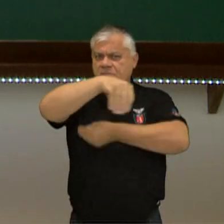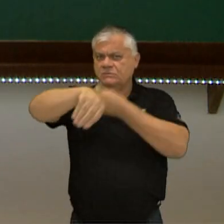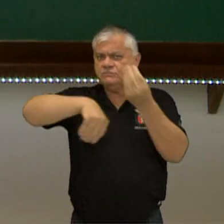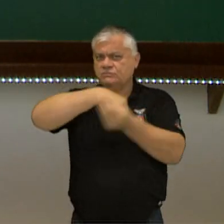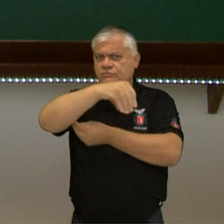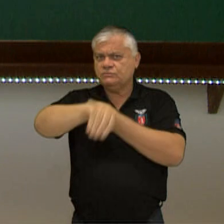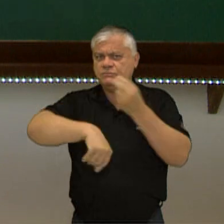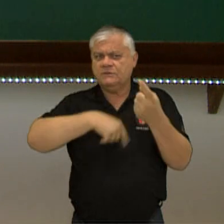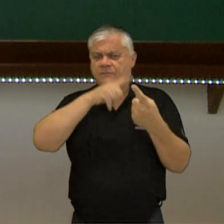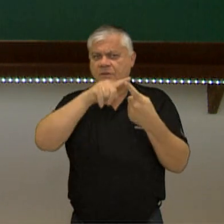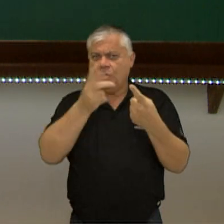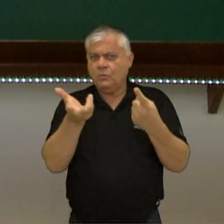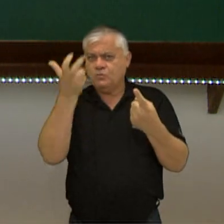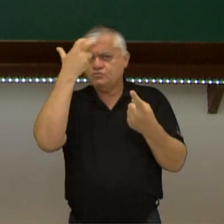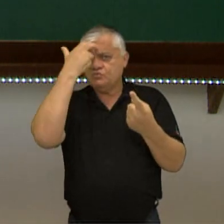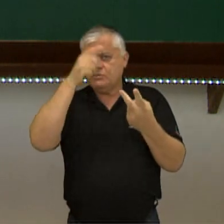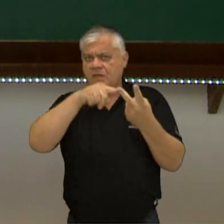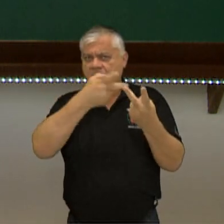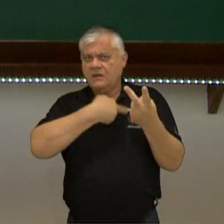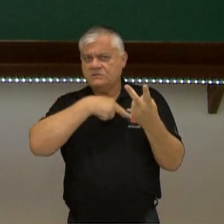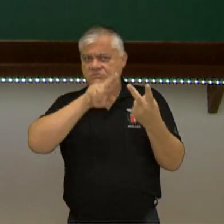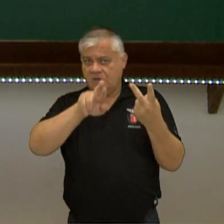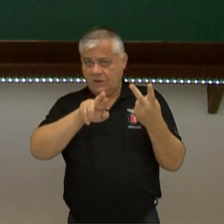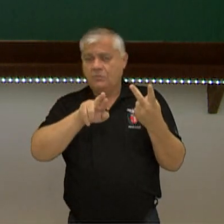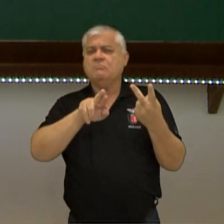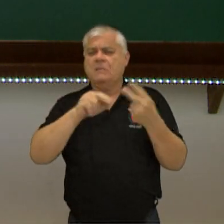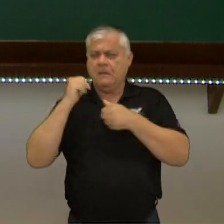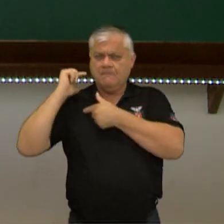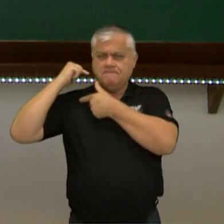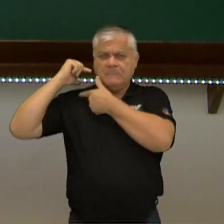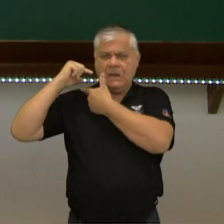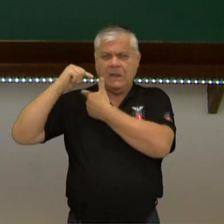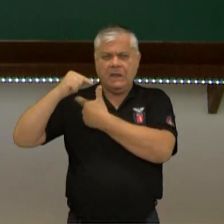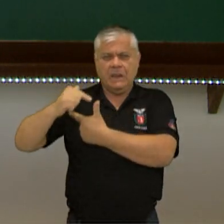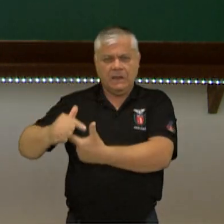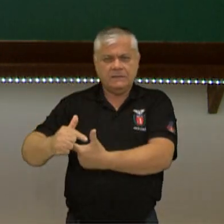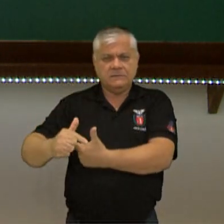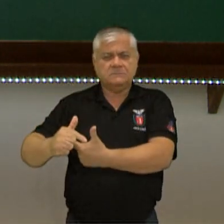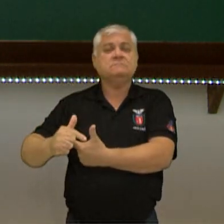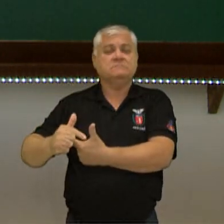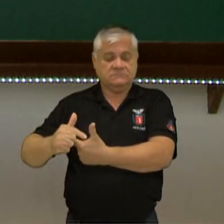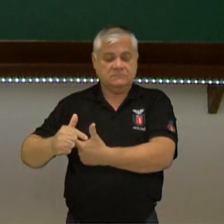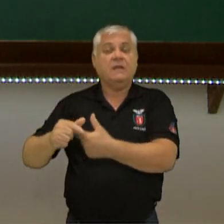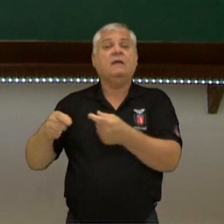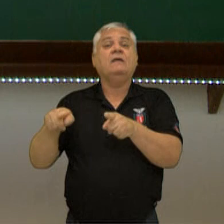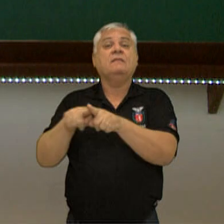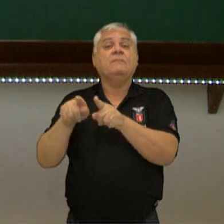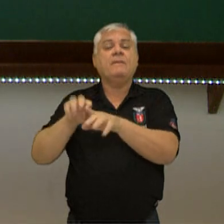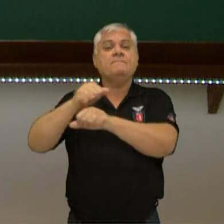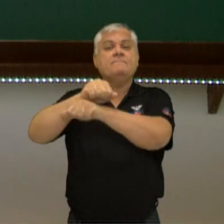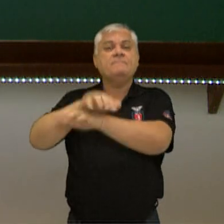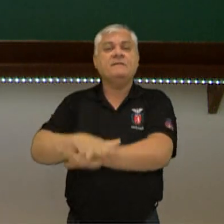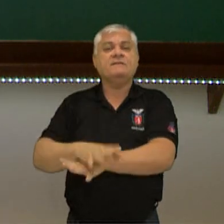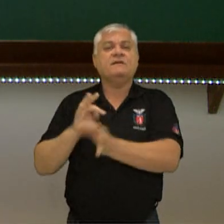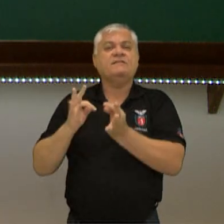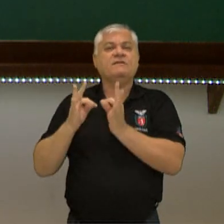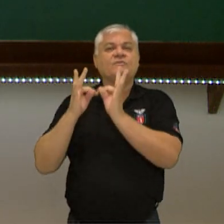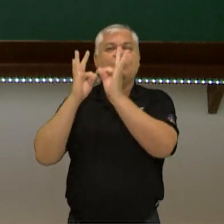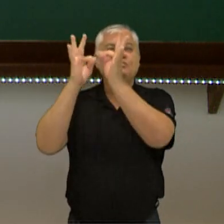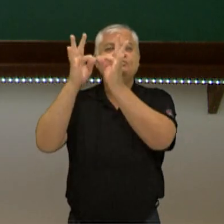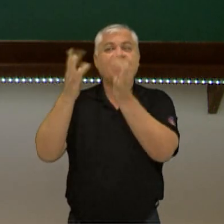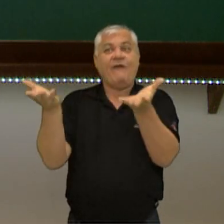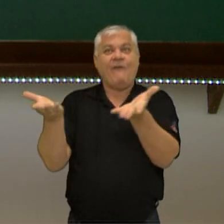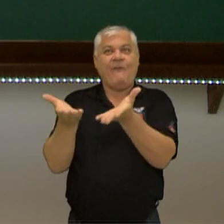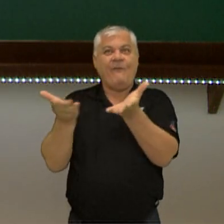coisas. Cultura, religião, que é uma coisa que vem de tradição do passado, com mídias, tecnologias que têm a ver com o